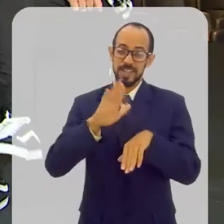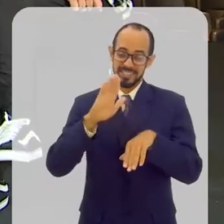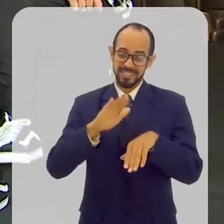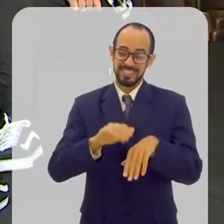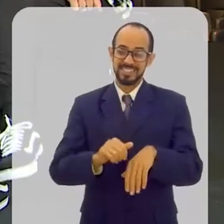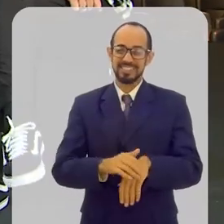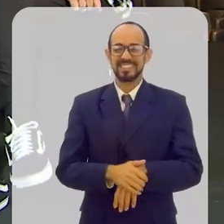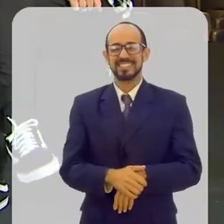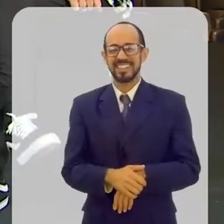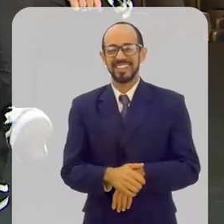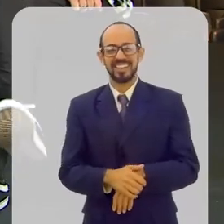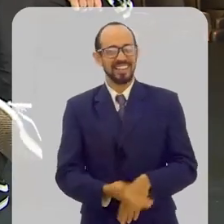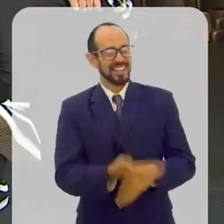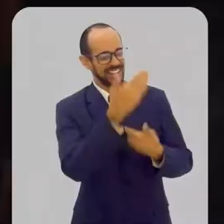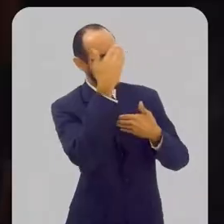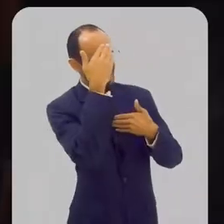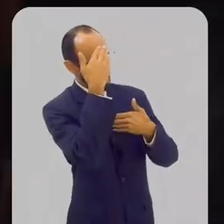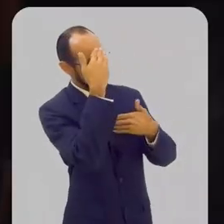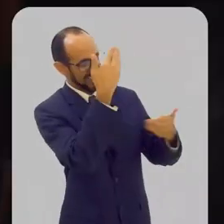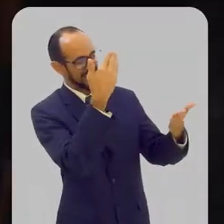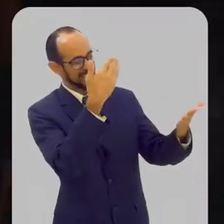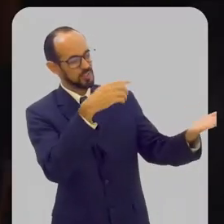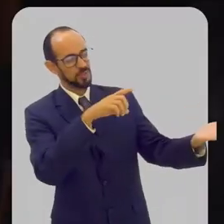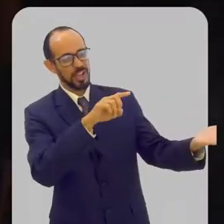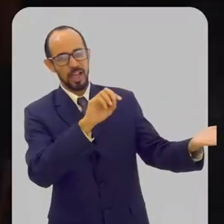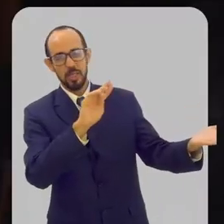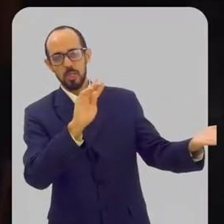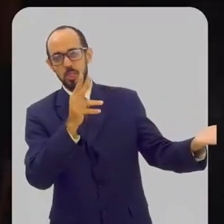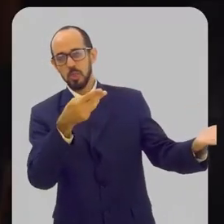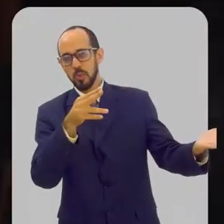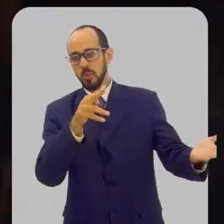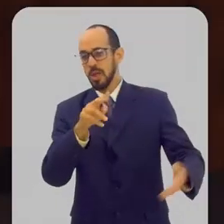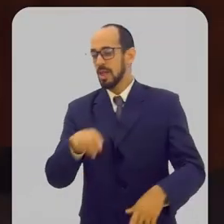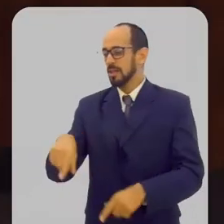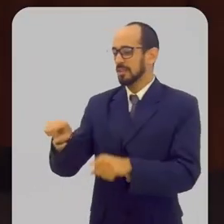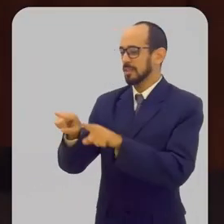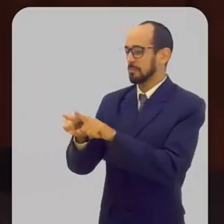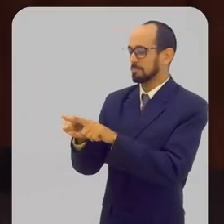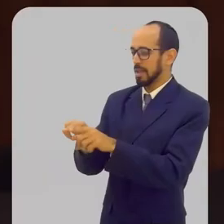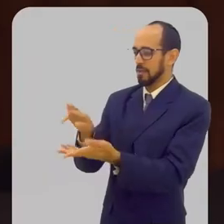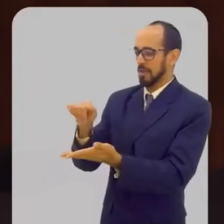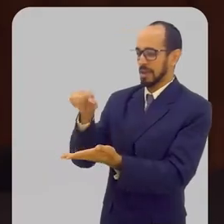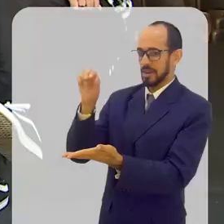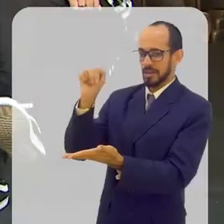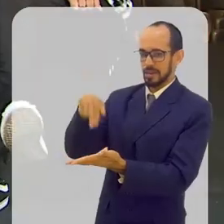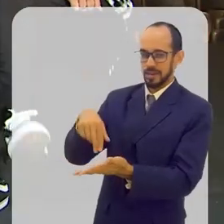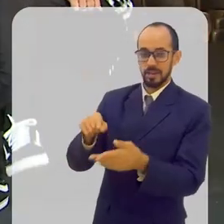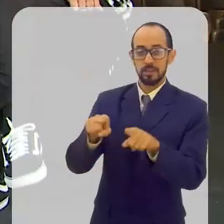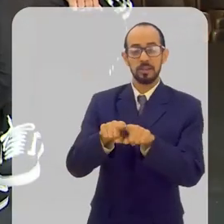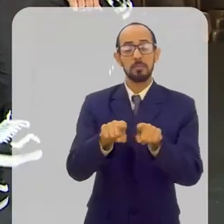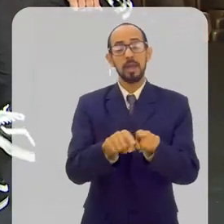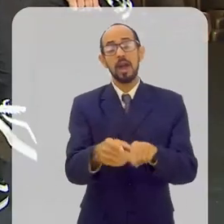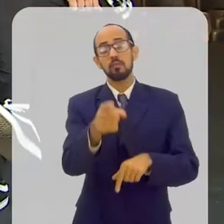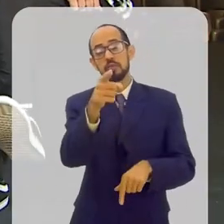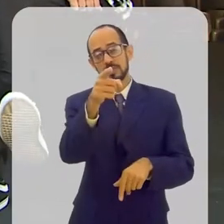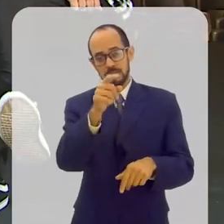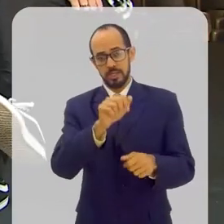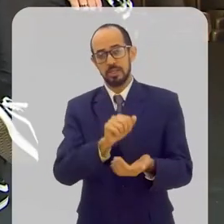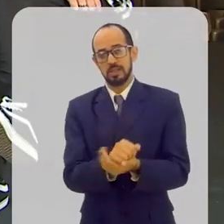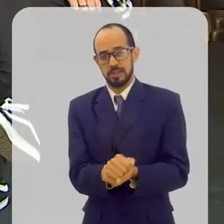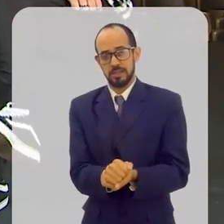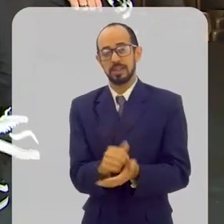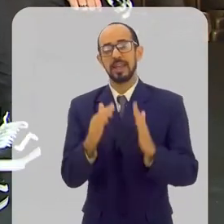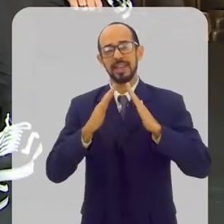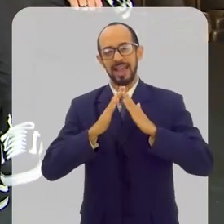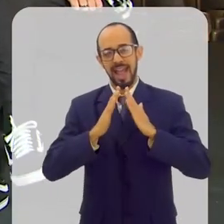Haja resenha. Quero agradecer a Du Moraes, quero agradecer ao Renan, quero agradecer a você que